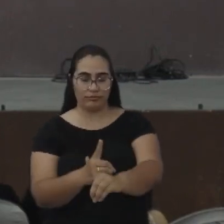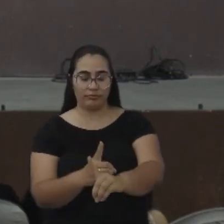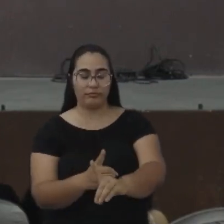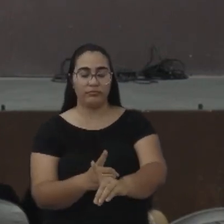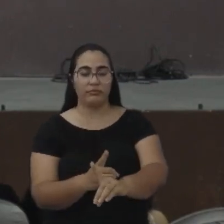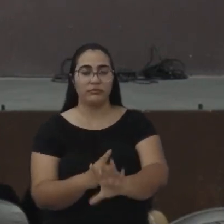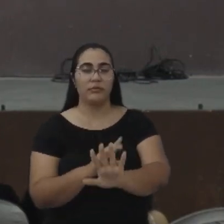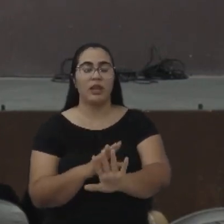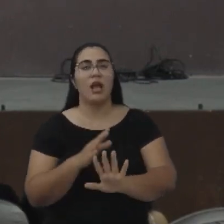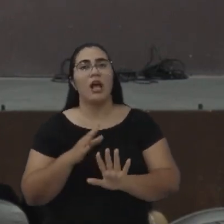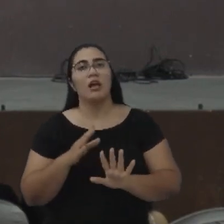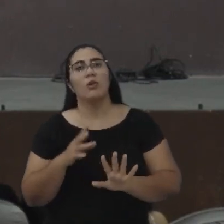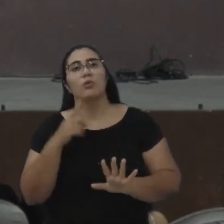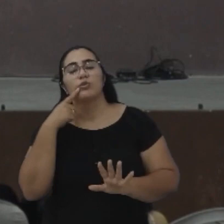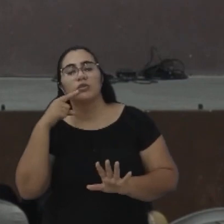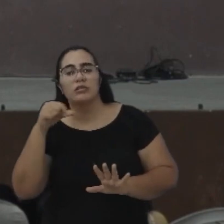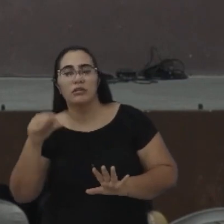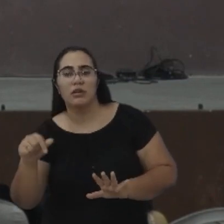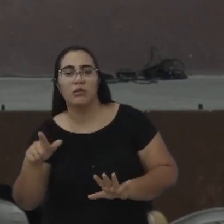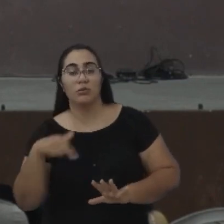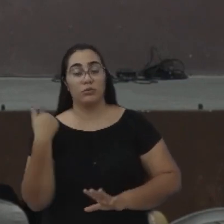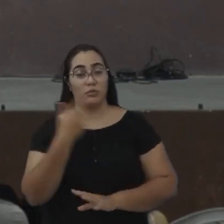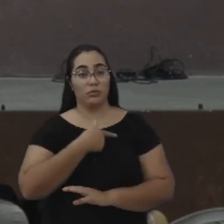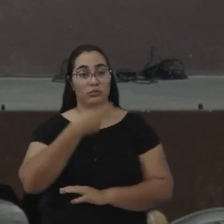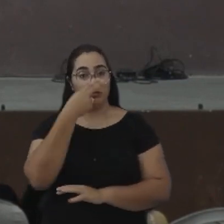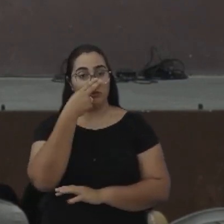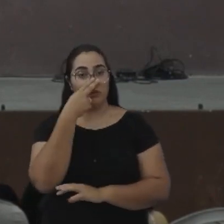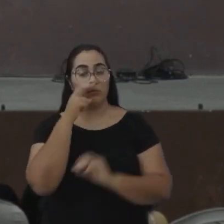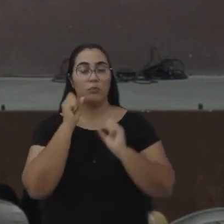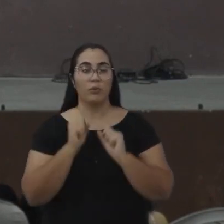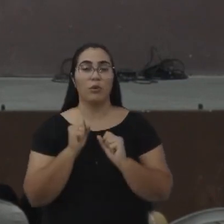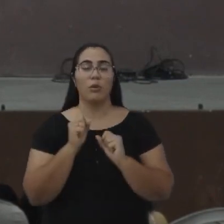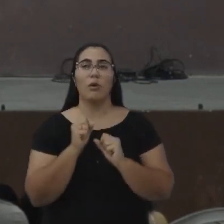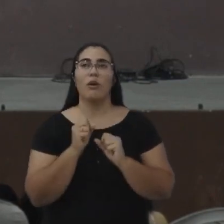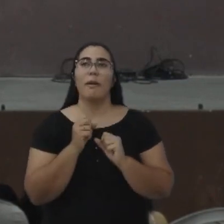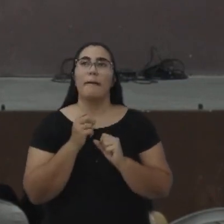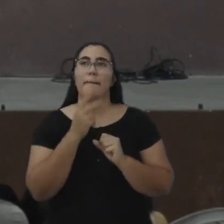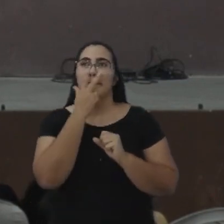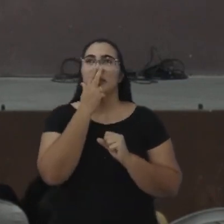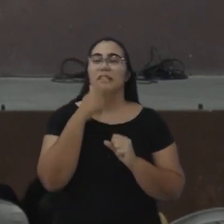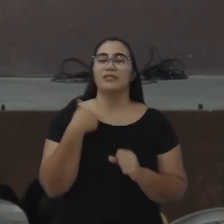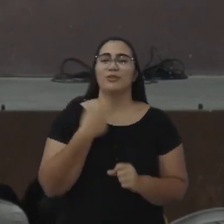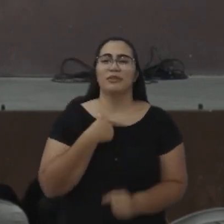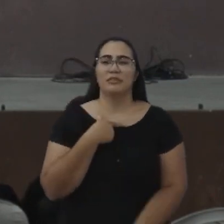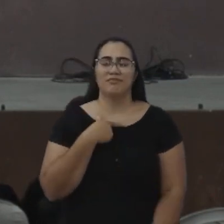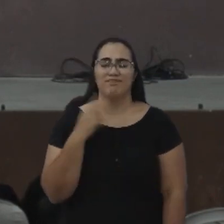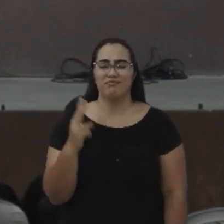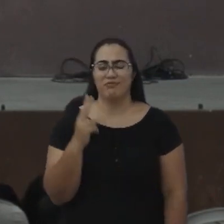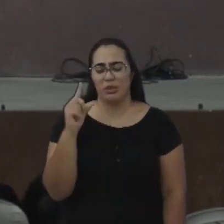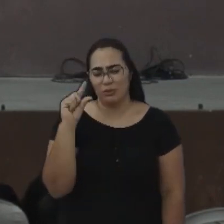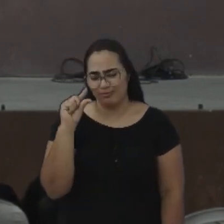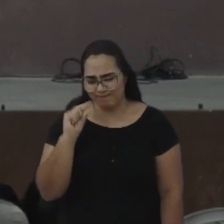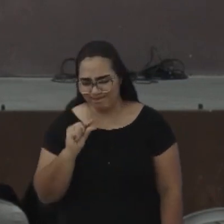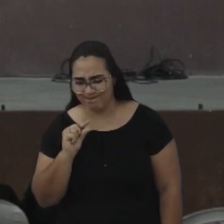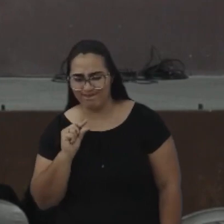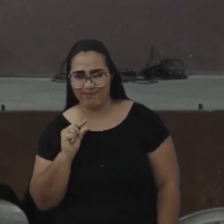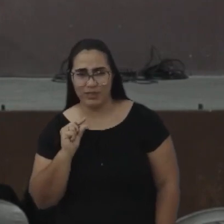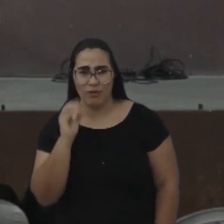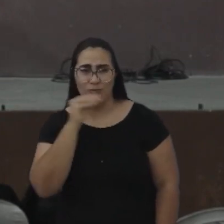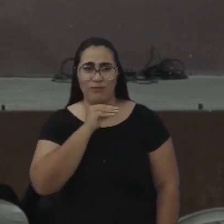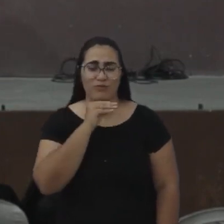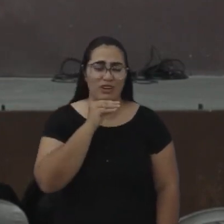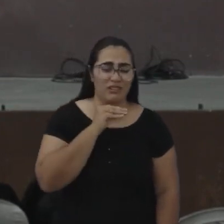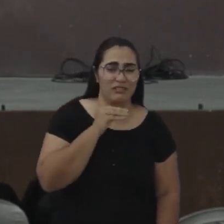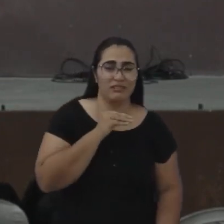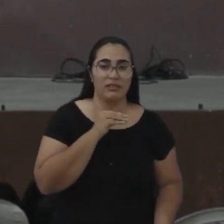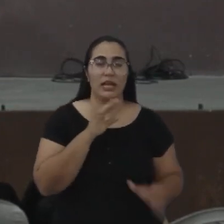Como o sal, os cristãos podem parecer pequenos e insignificantes, impotentes. Quando você vai fazer